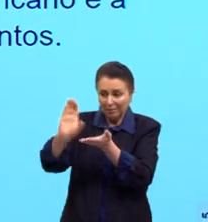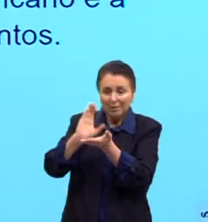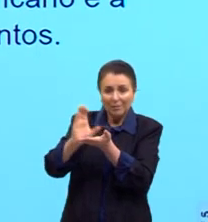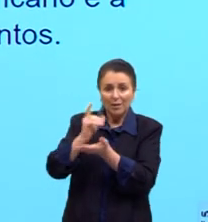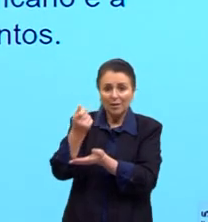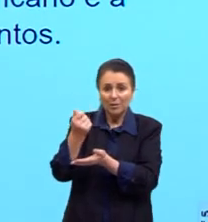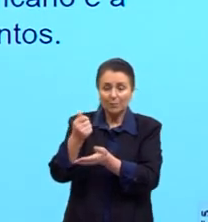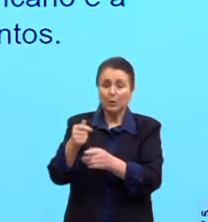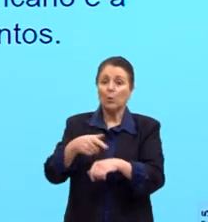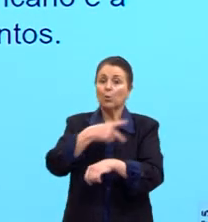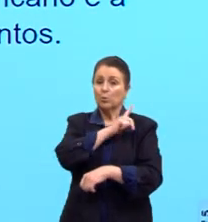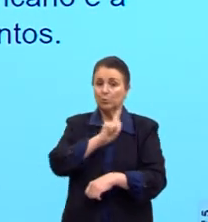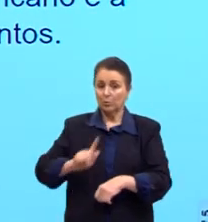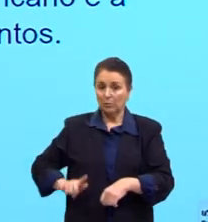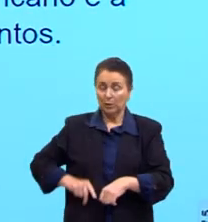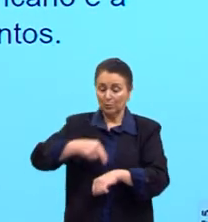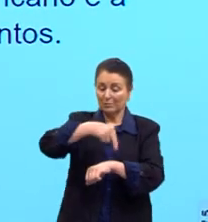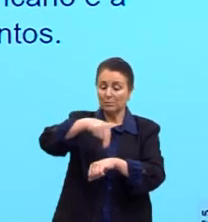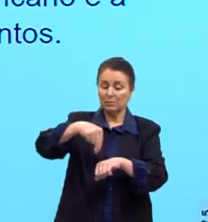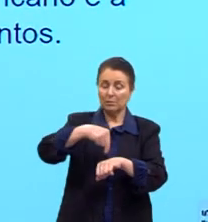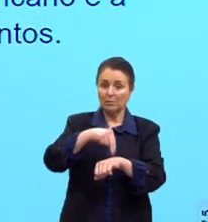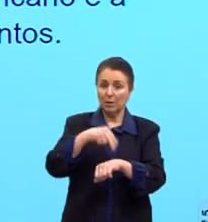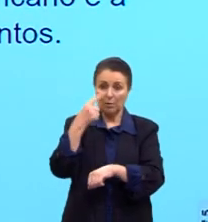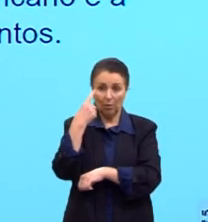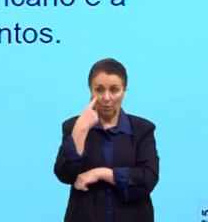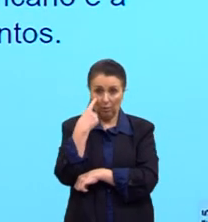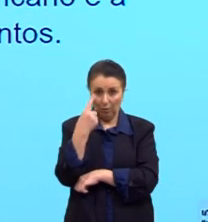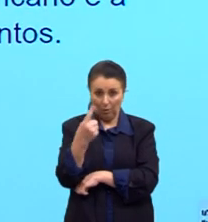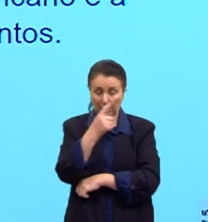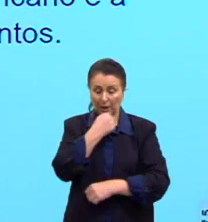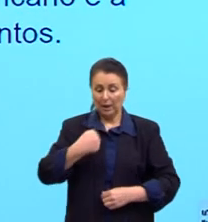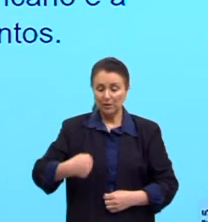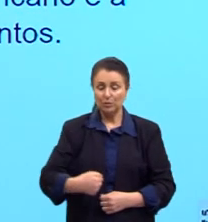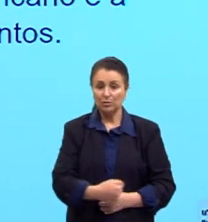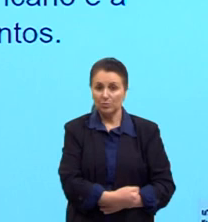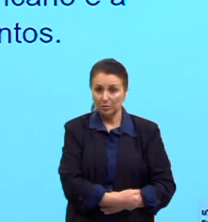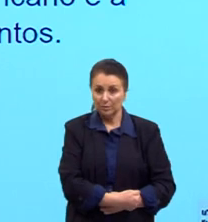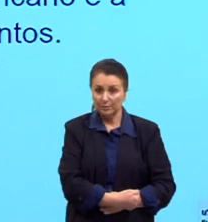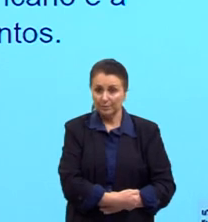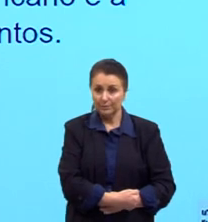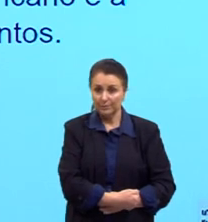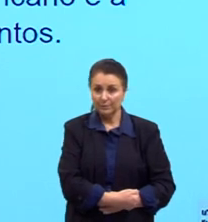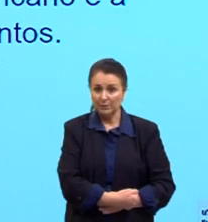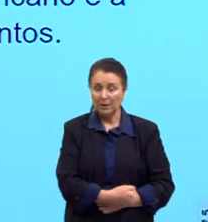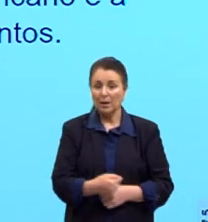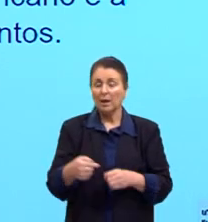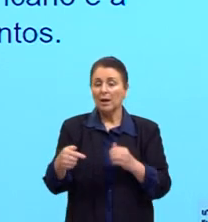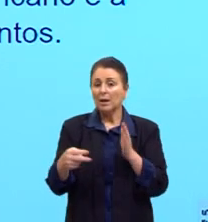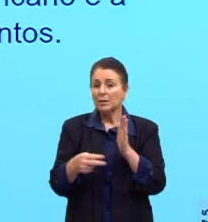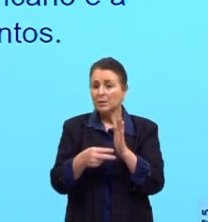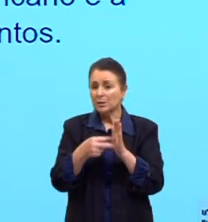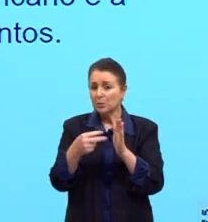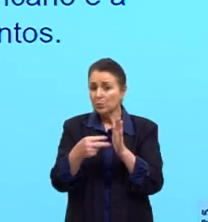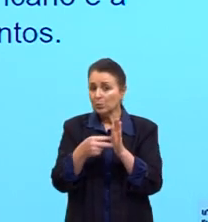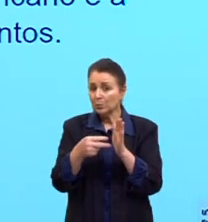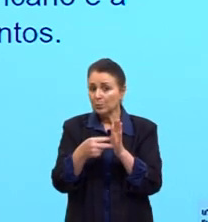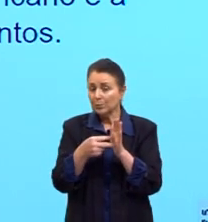além dos governos nacionais olha aqui ó a China é o a segunda